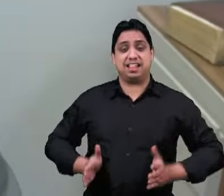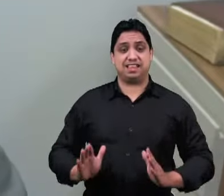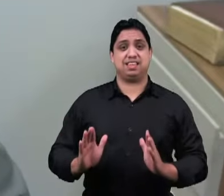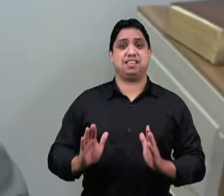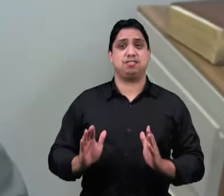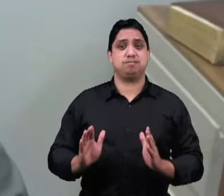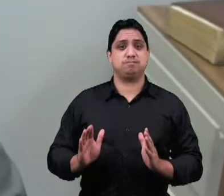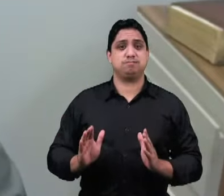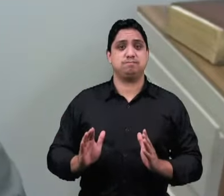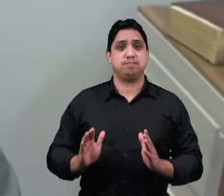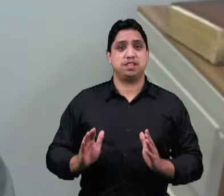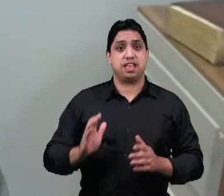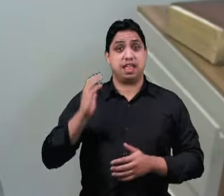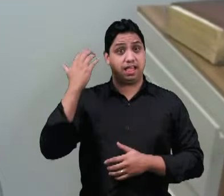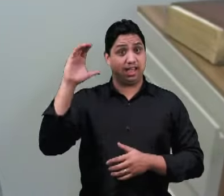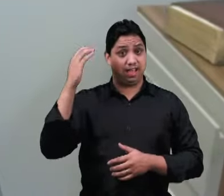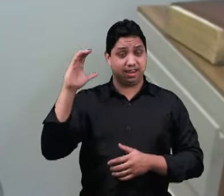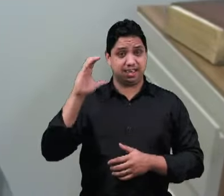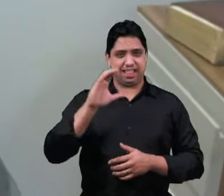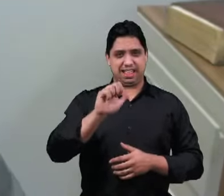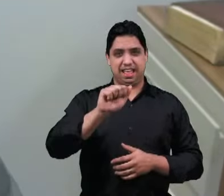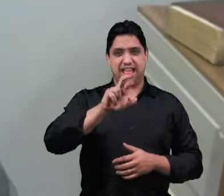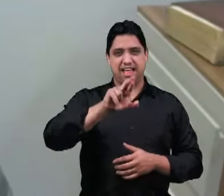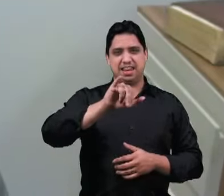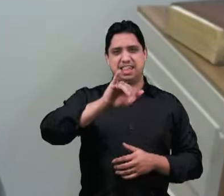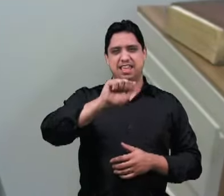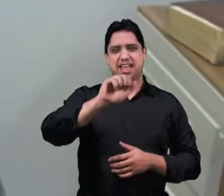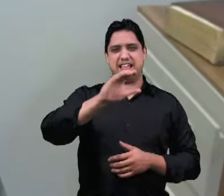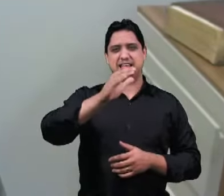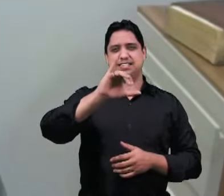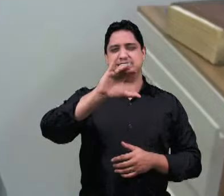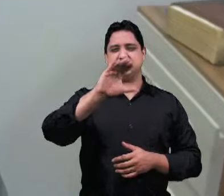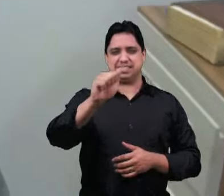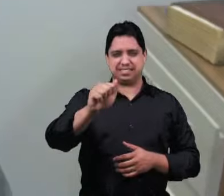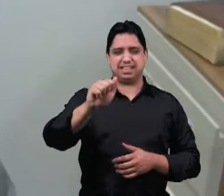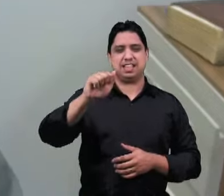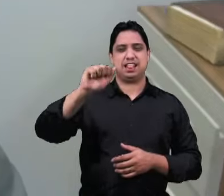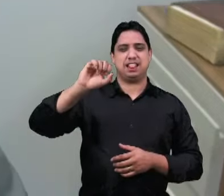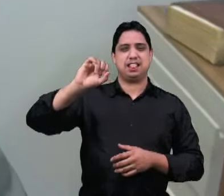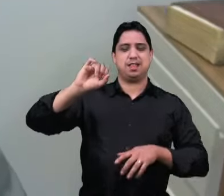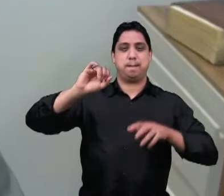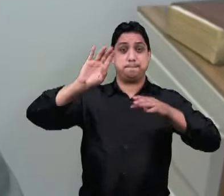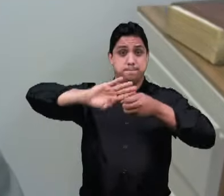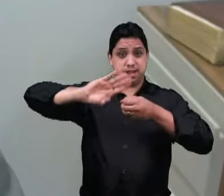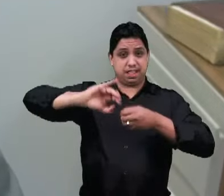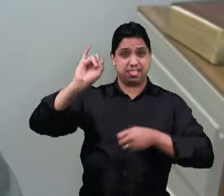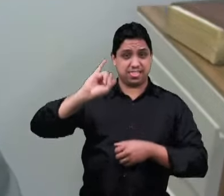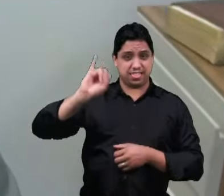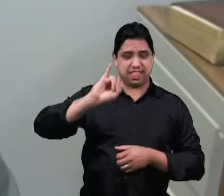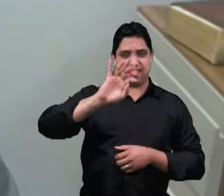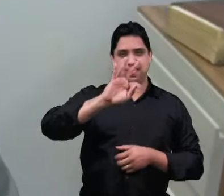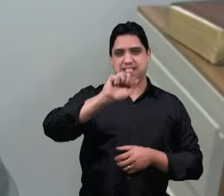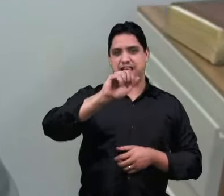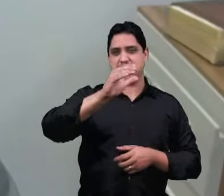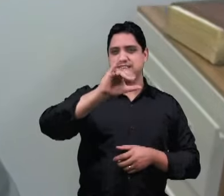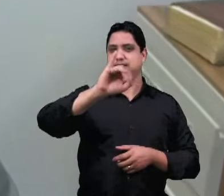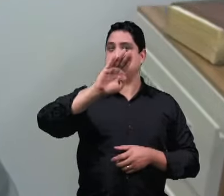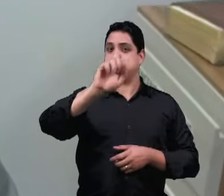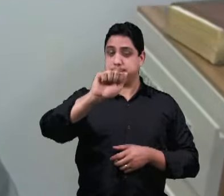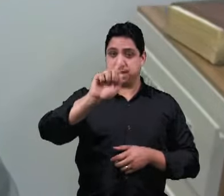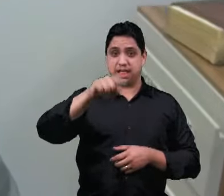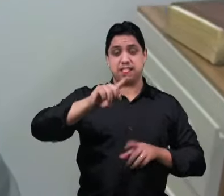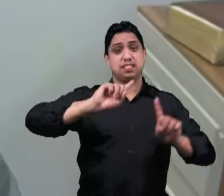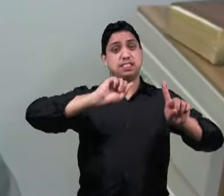viveu ali em Cariacica, Itacibá, faz parte da Grande Vitória no estado do Espírito Santo, e depois morou em